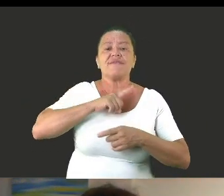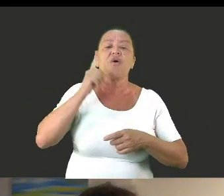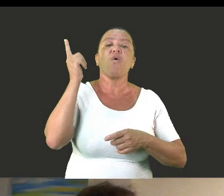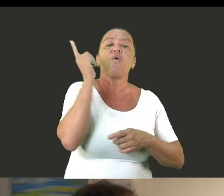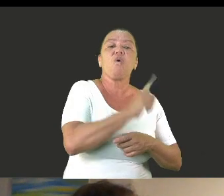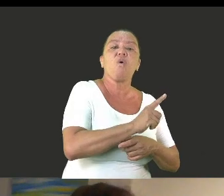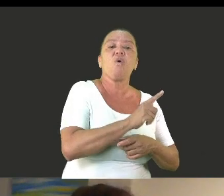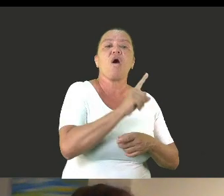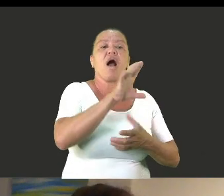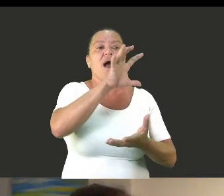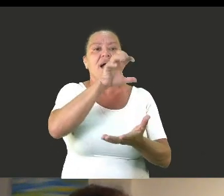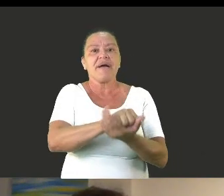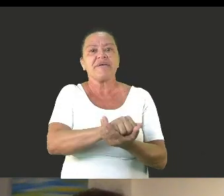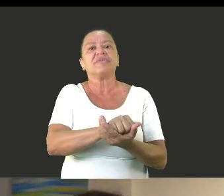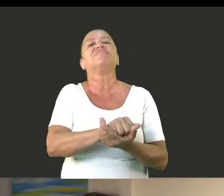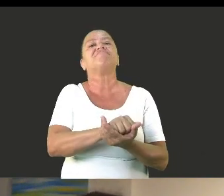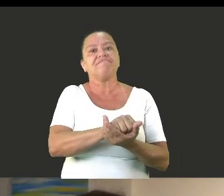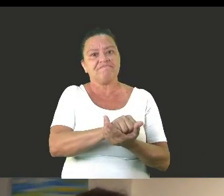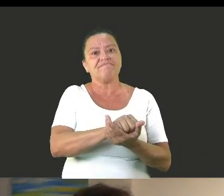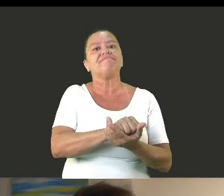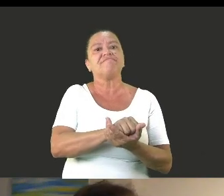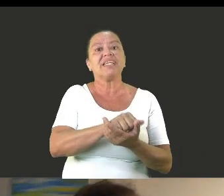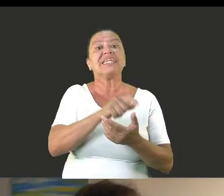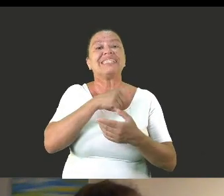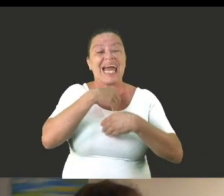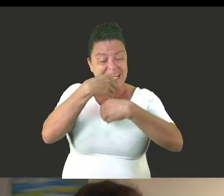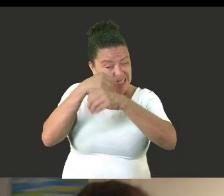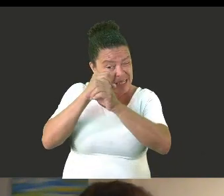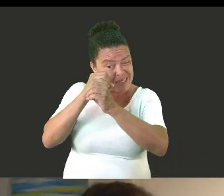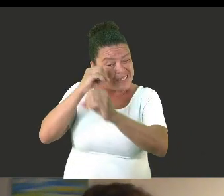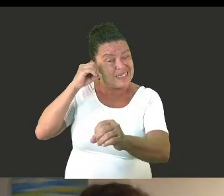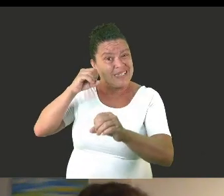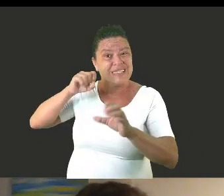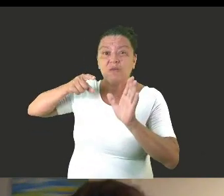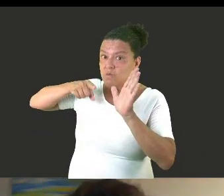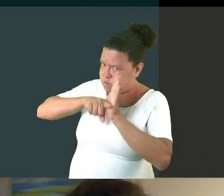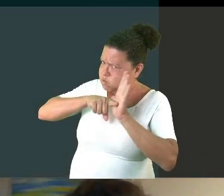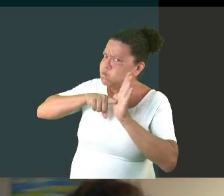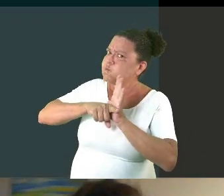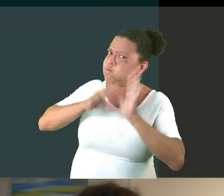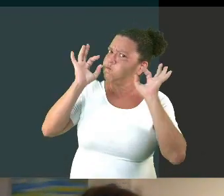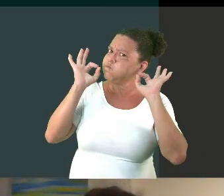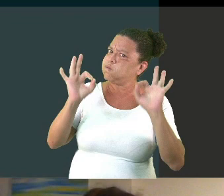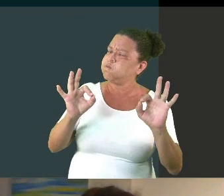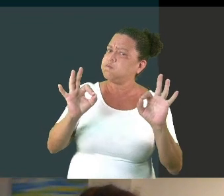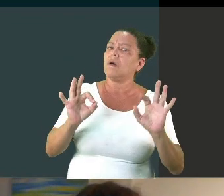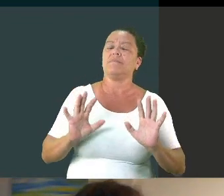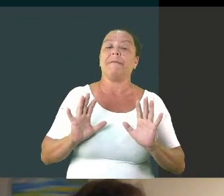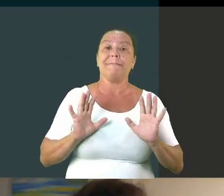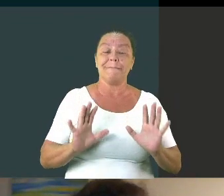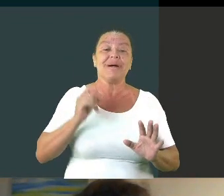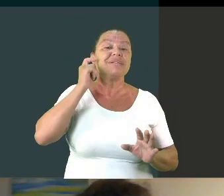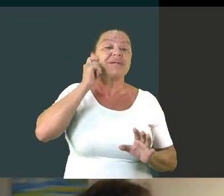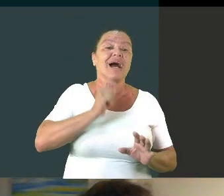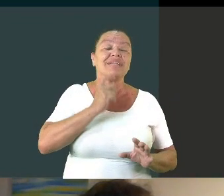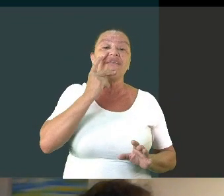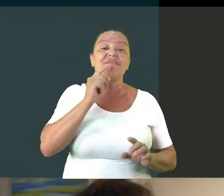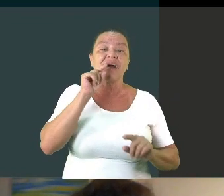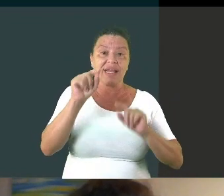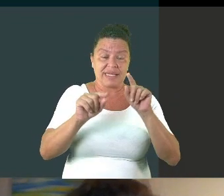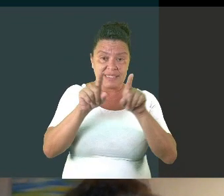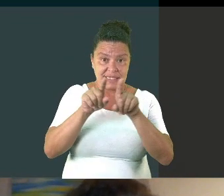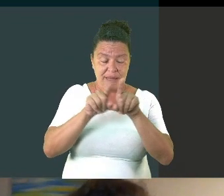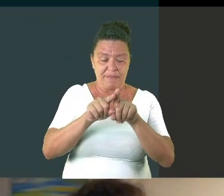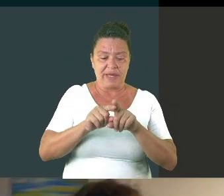conseguiria ser registrado através de aparelhos específicos. Bom, Kardec diz ainda que os